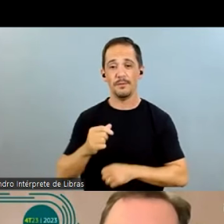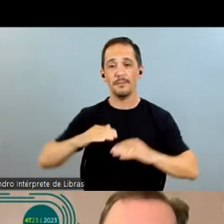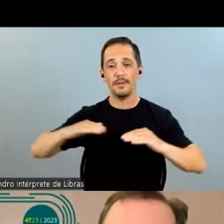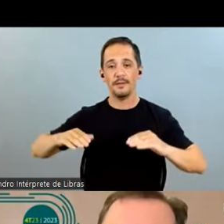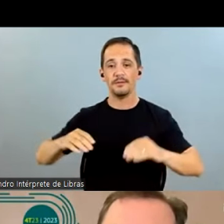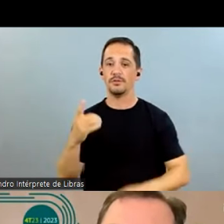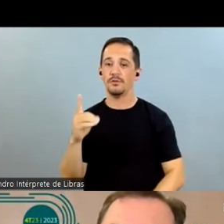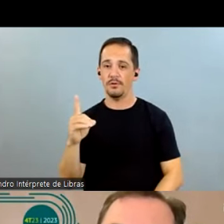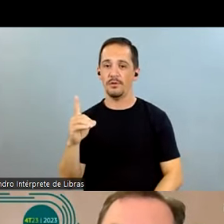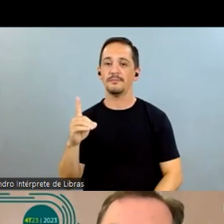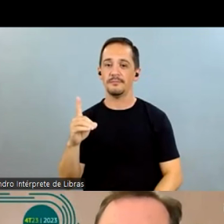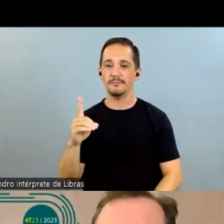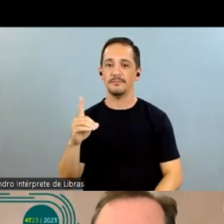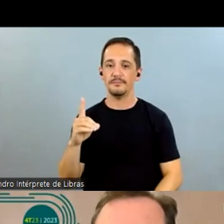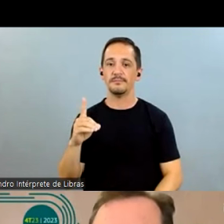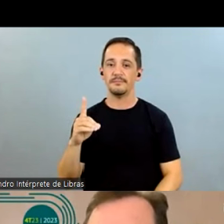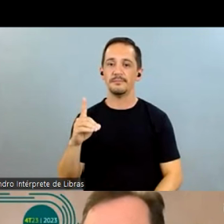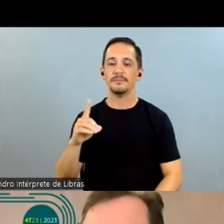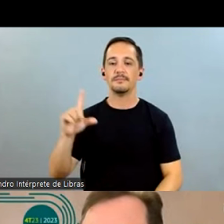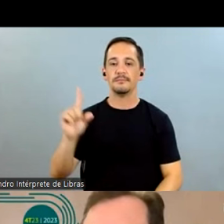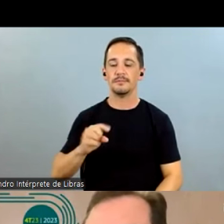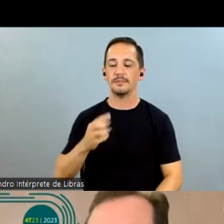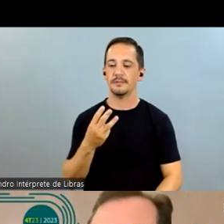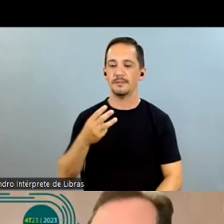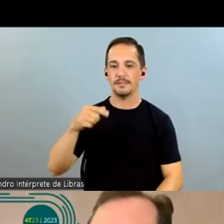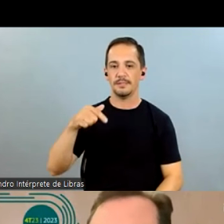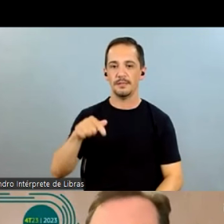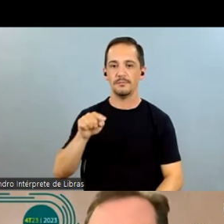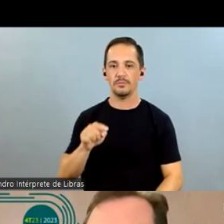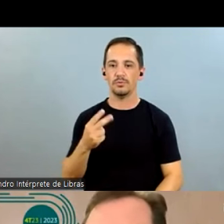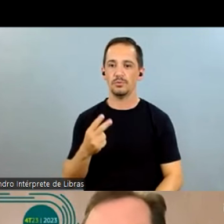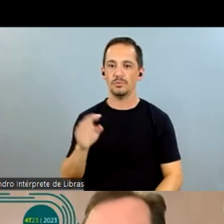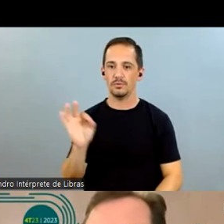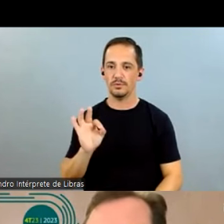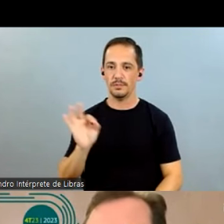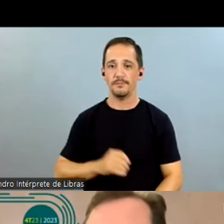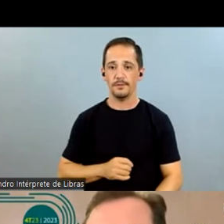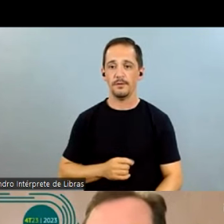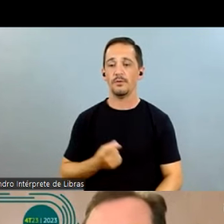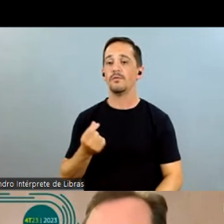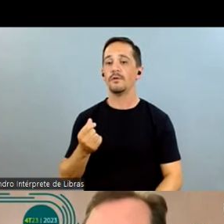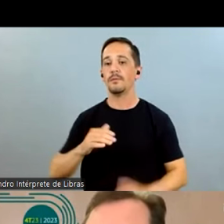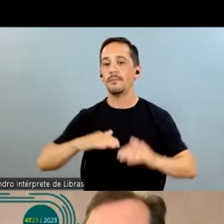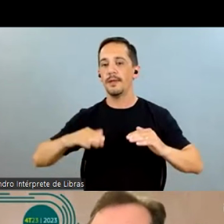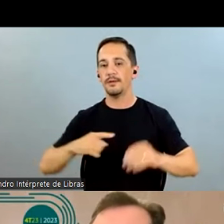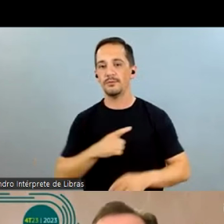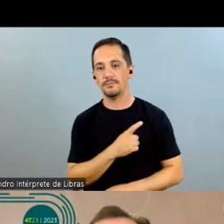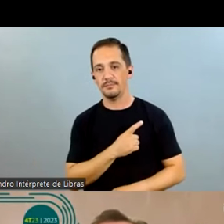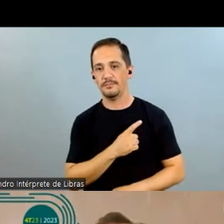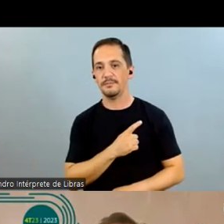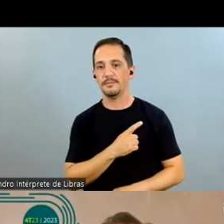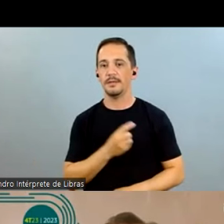influ influenciada pelo dólar caiu em 37.2 e o preço médio da t bentina Caino 38,5